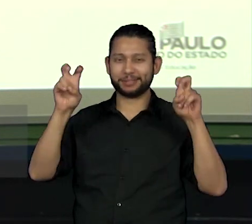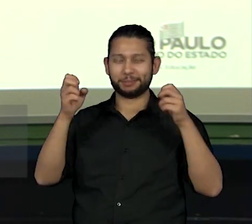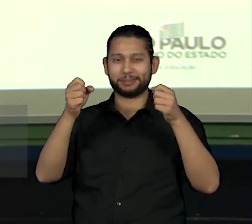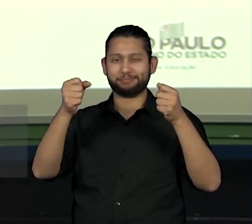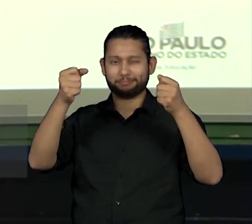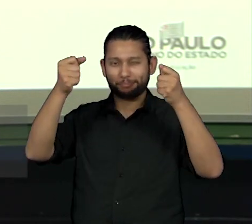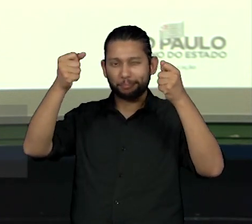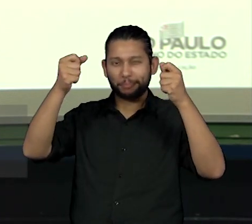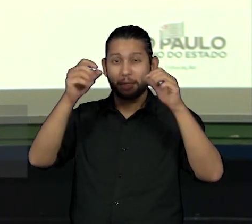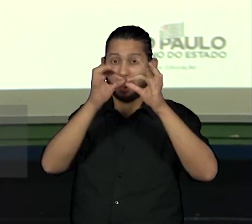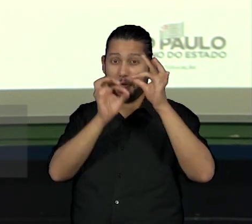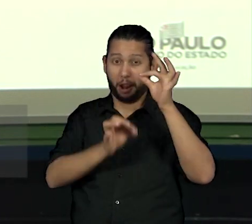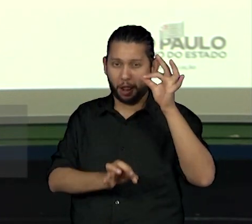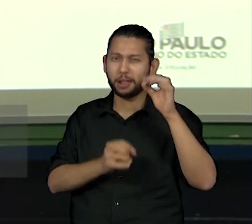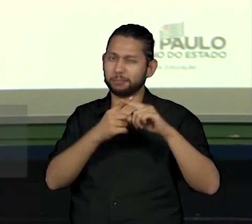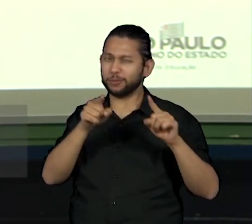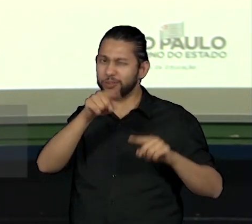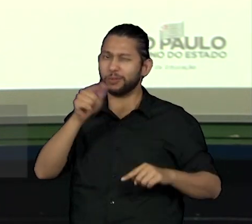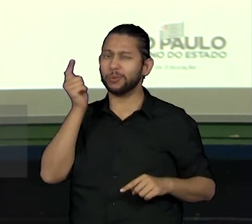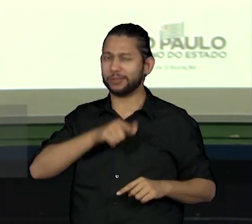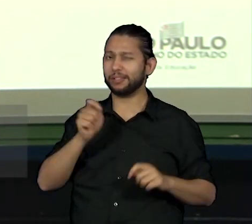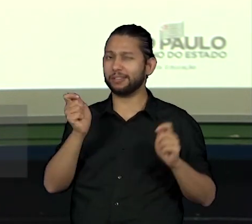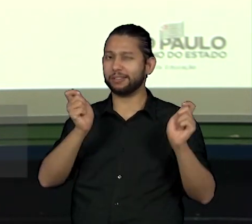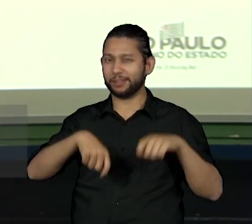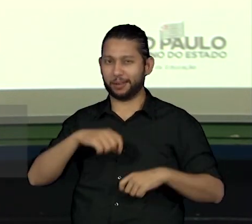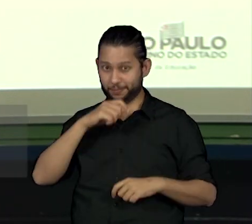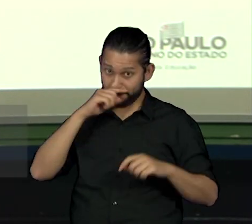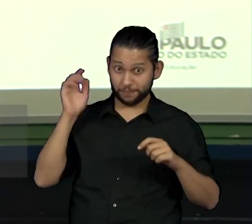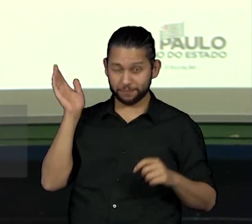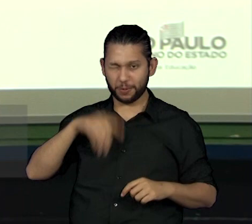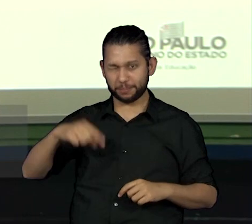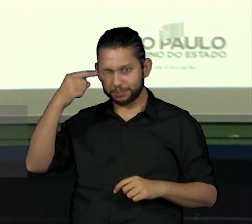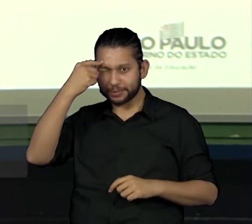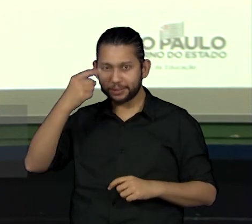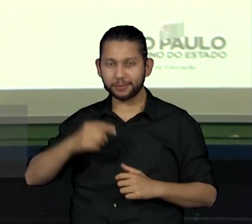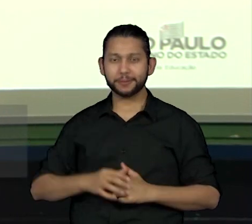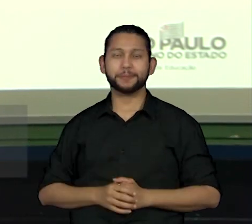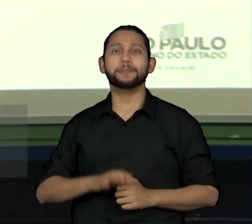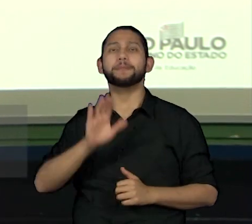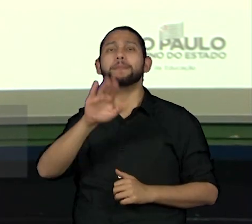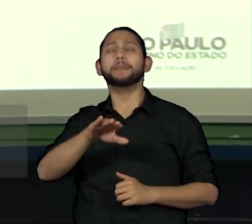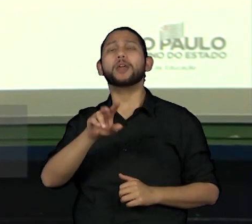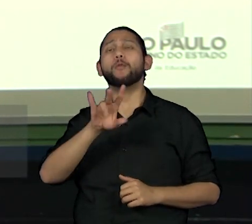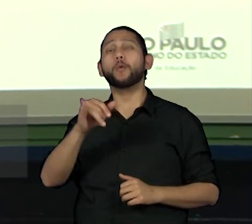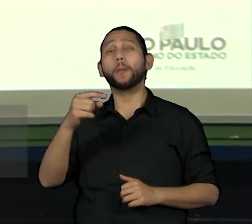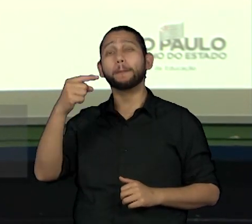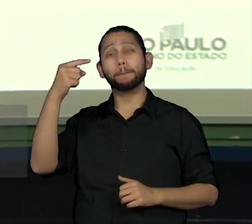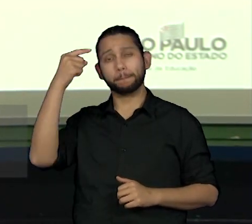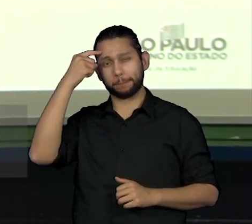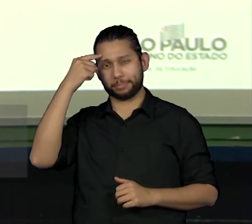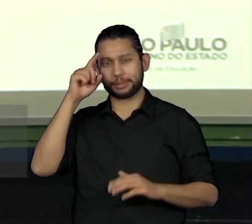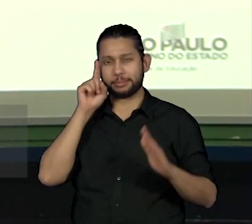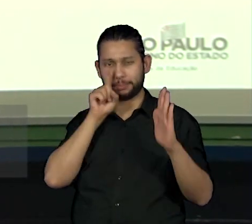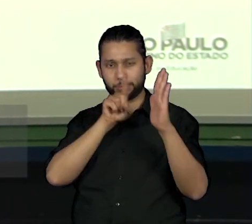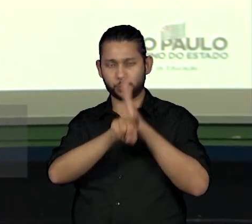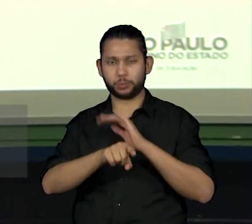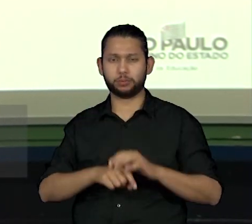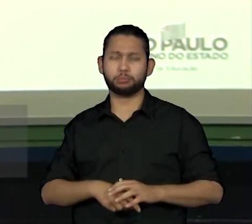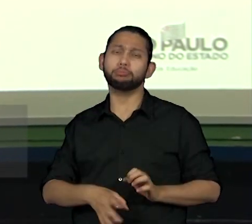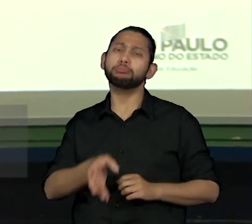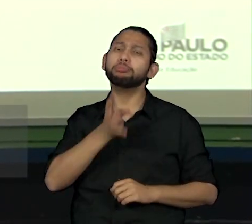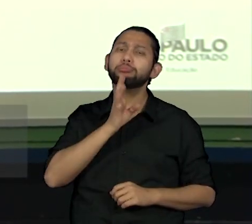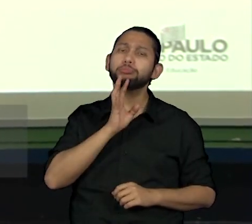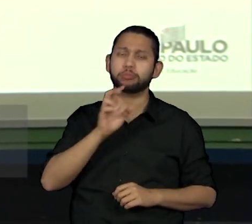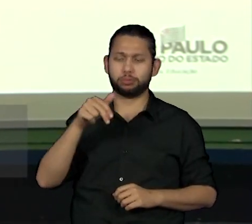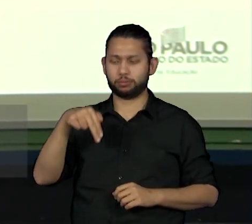geografia conquistar seu coração. Vamos lá? E aí eu devo perguntar para vocês, né, gente? Natureza todo mundo sabe o